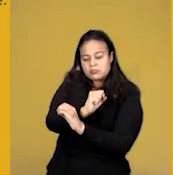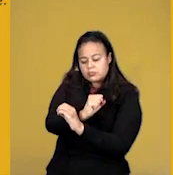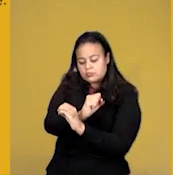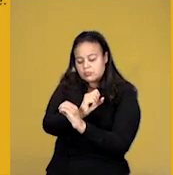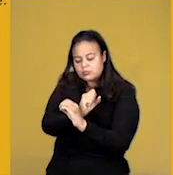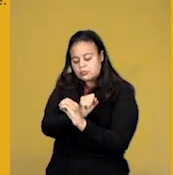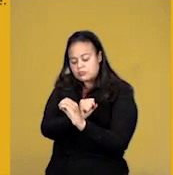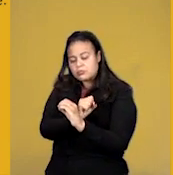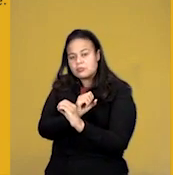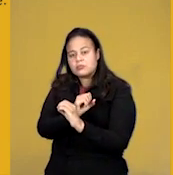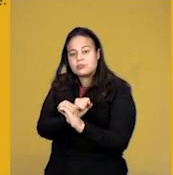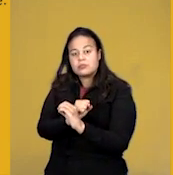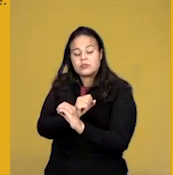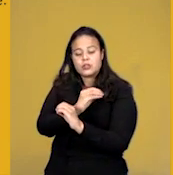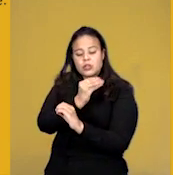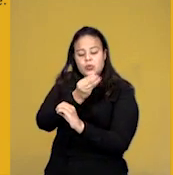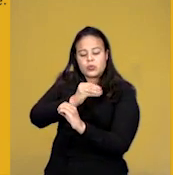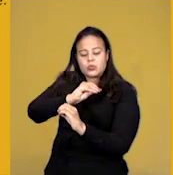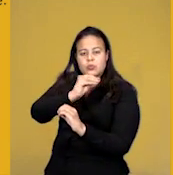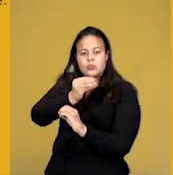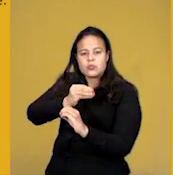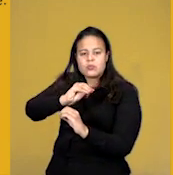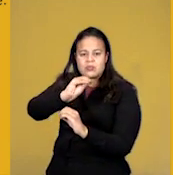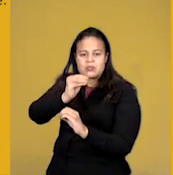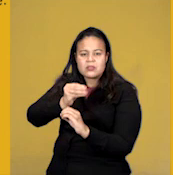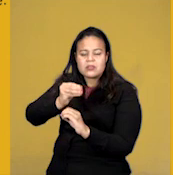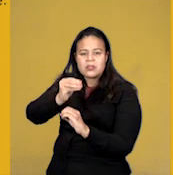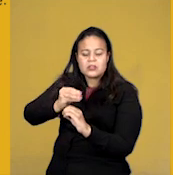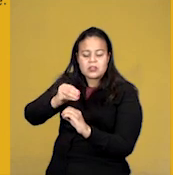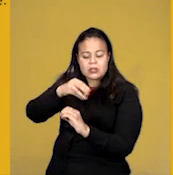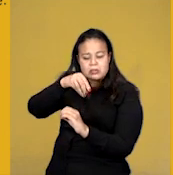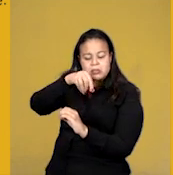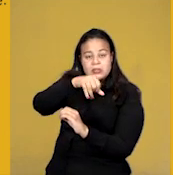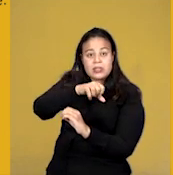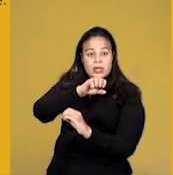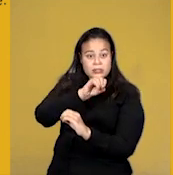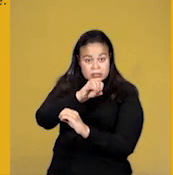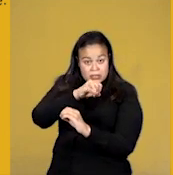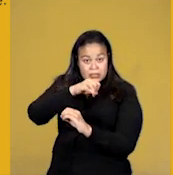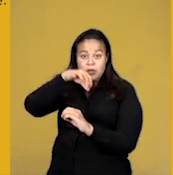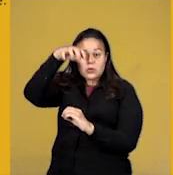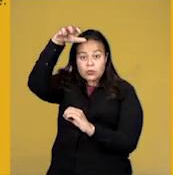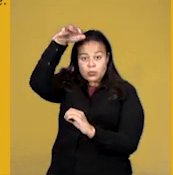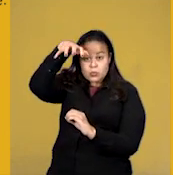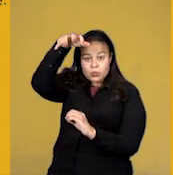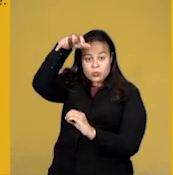aqui representando os nutrientes do solo. Quando cai a chuva